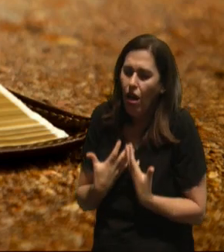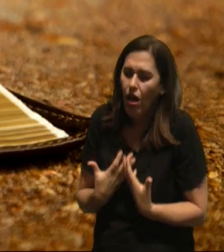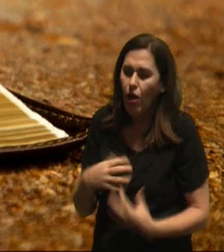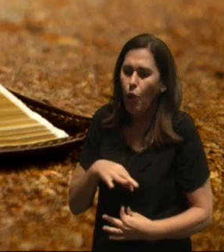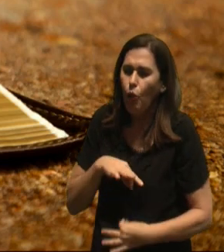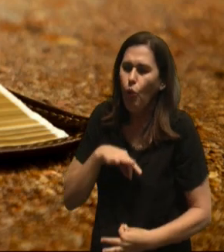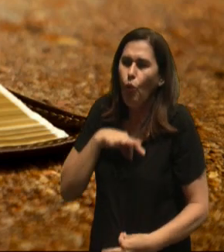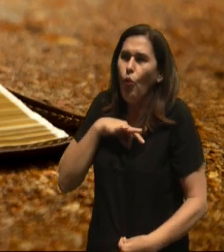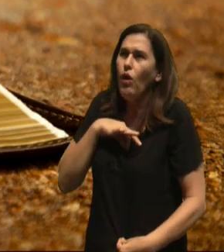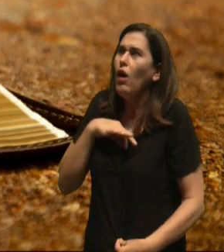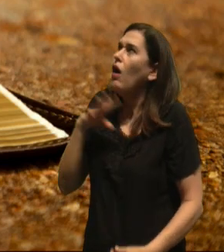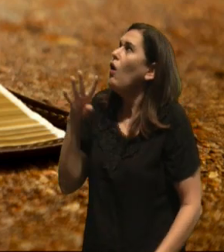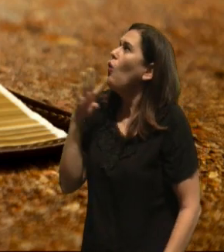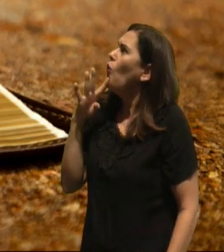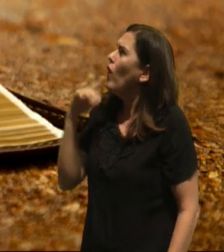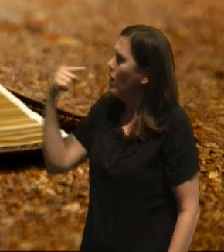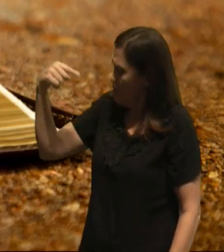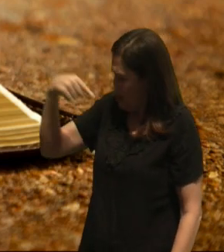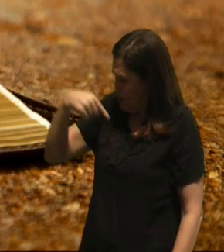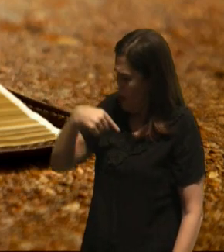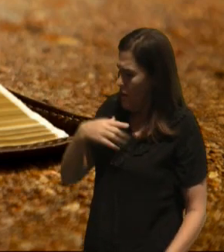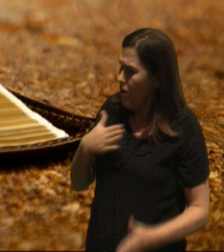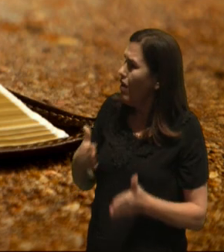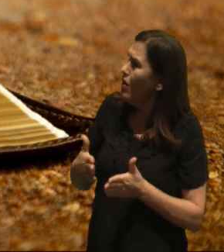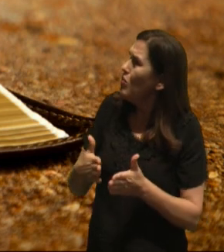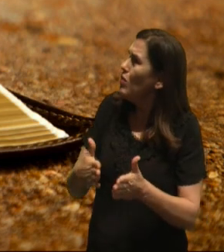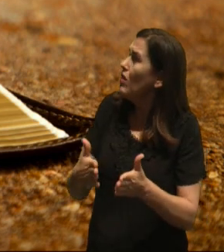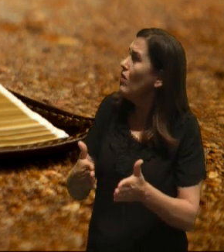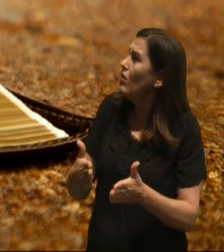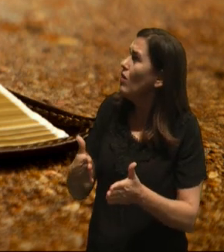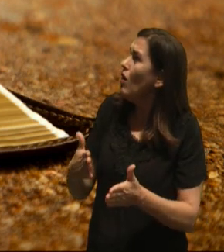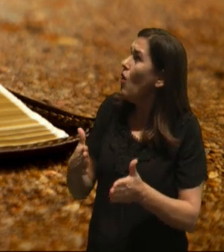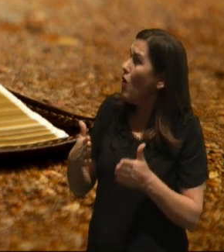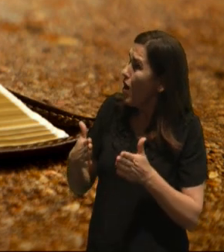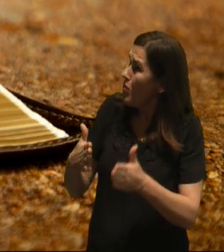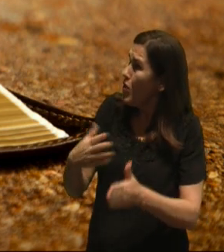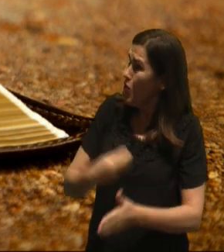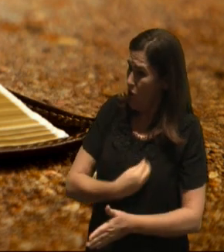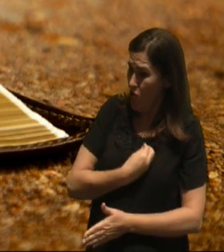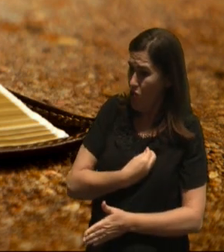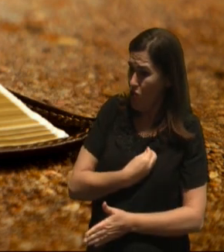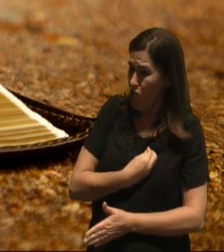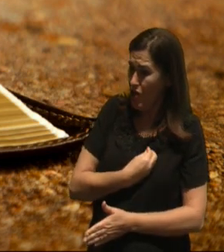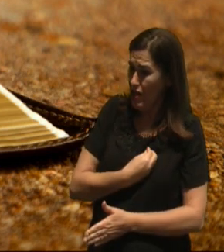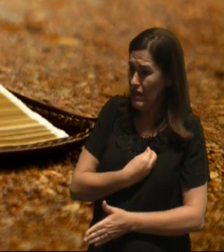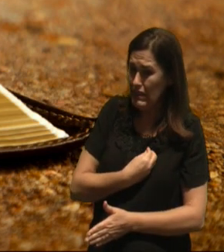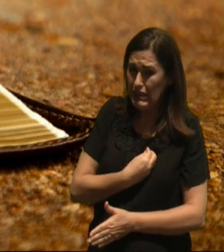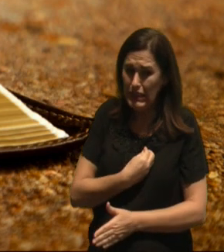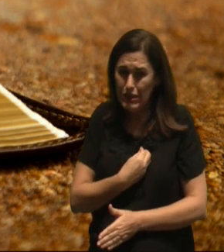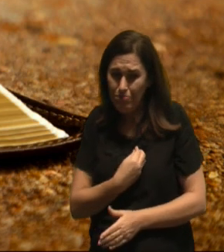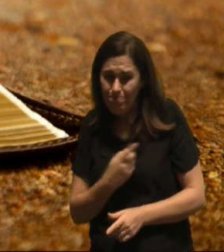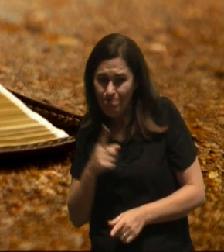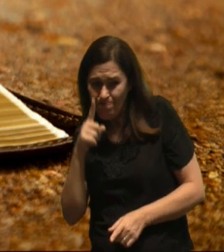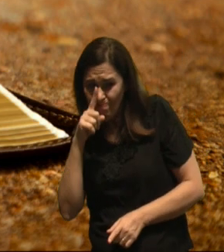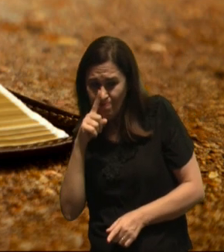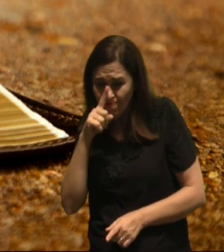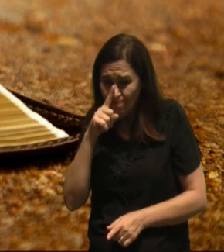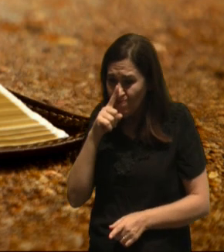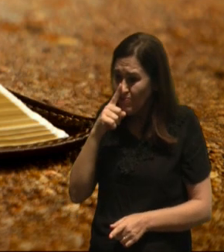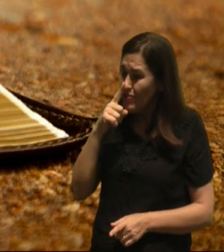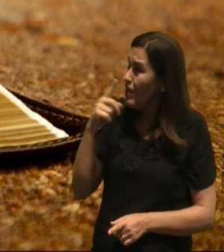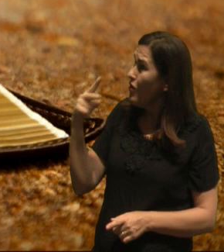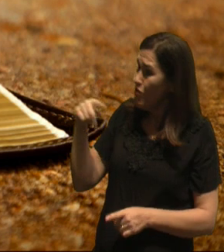Espírito, conheces a minha vereda. No caminho em que ando me ocultam armadilha. Olha à